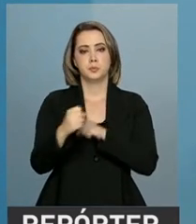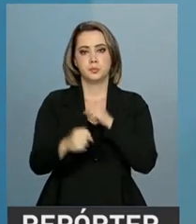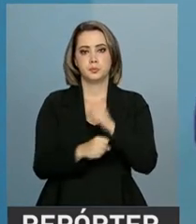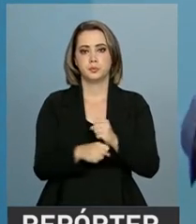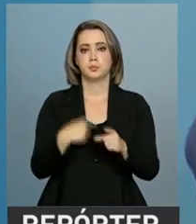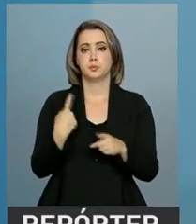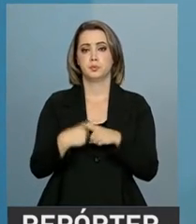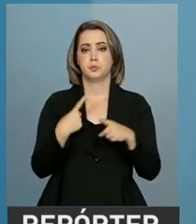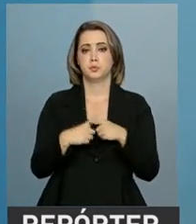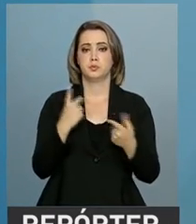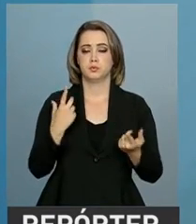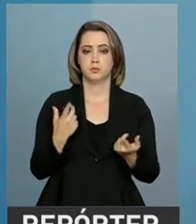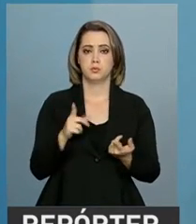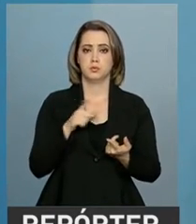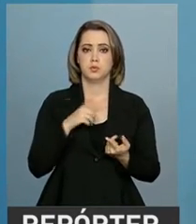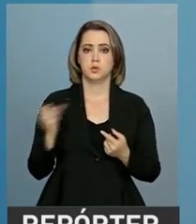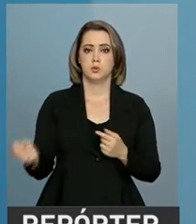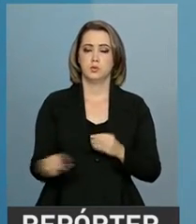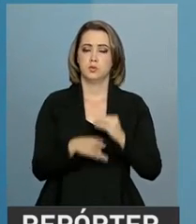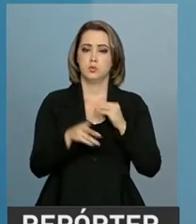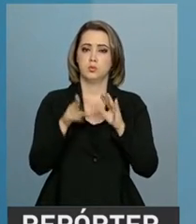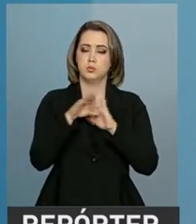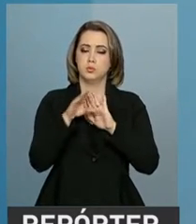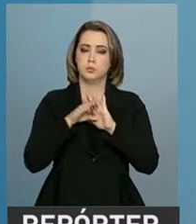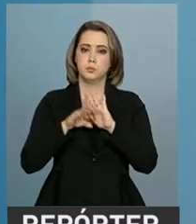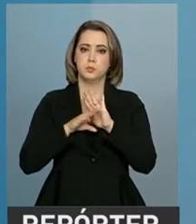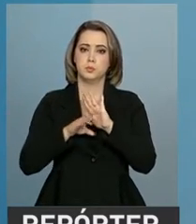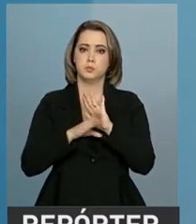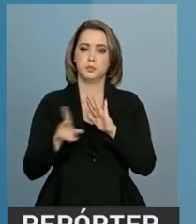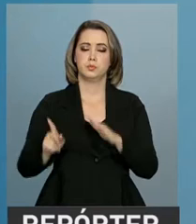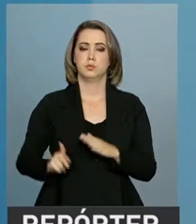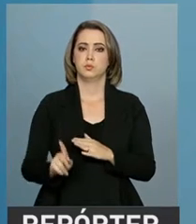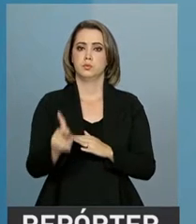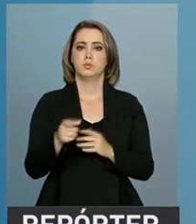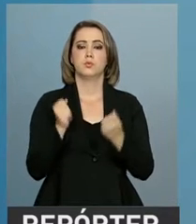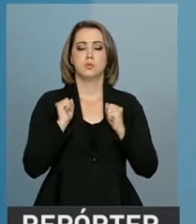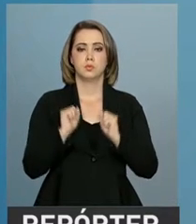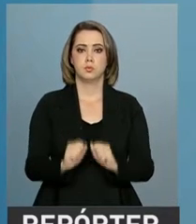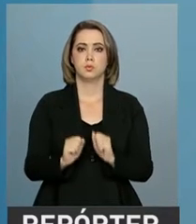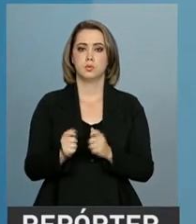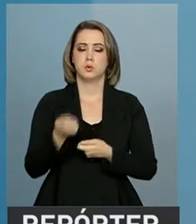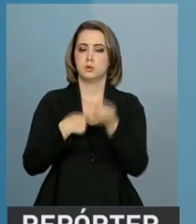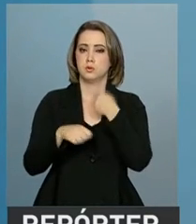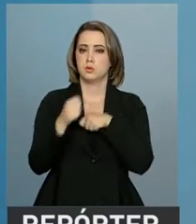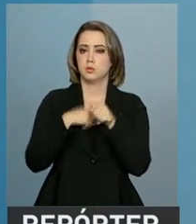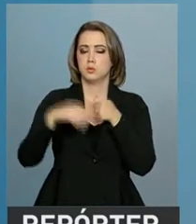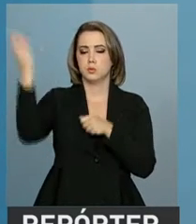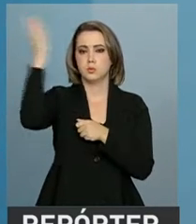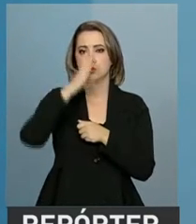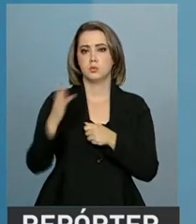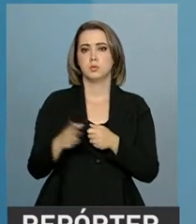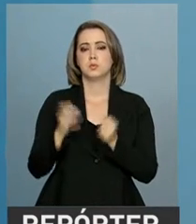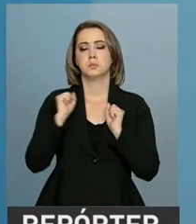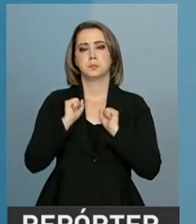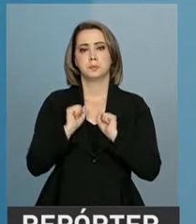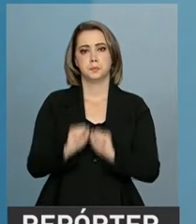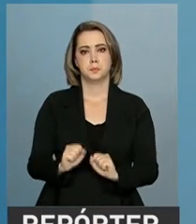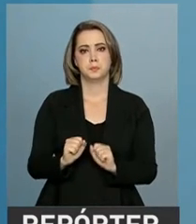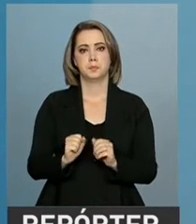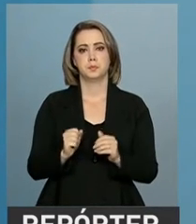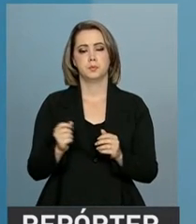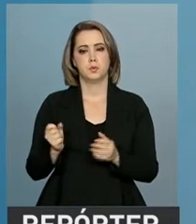função de implantação de medidas que cada vez mais torna a economia brasileira mais competitiva